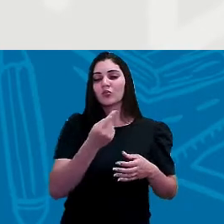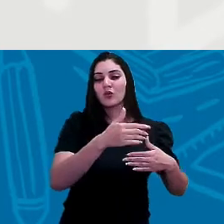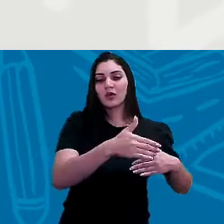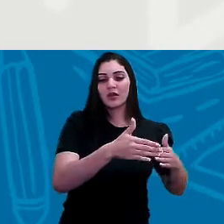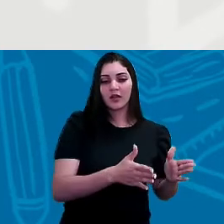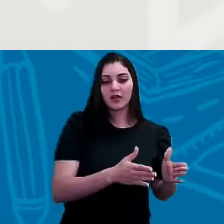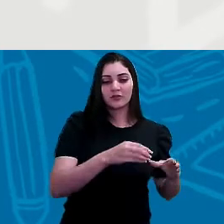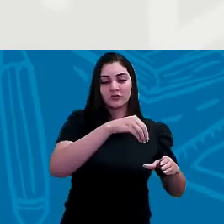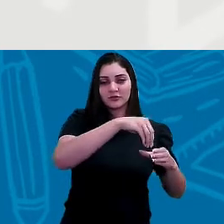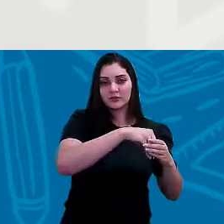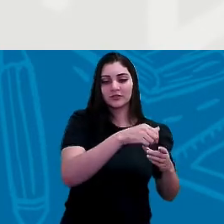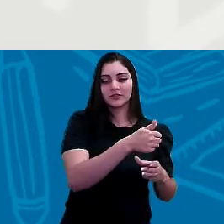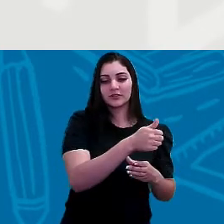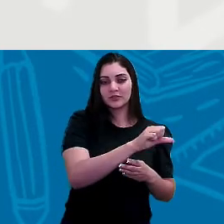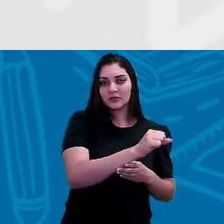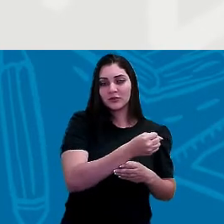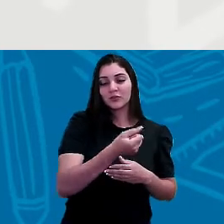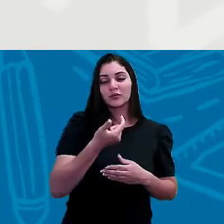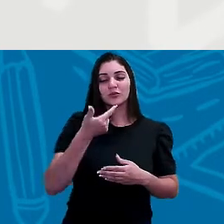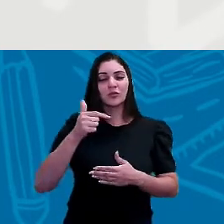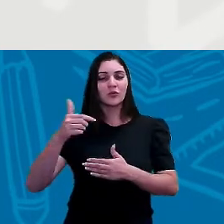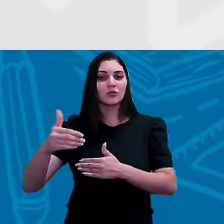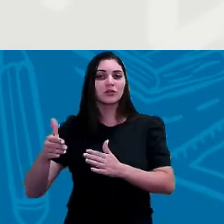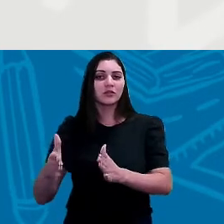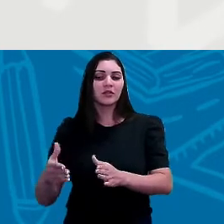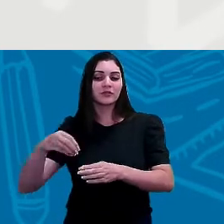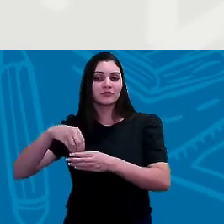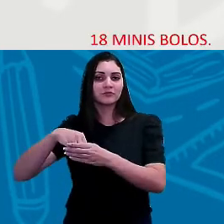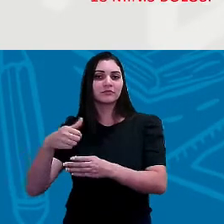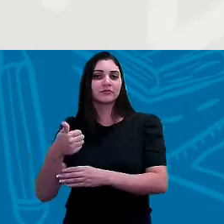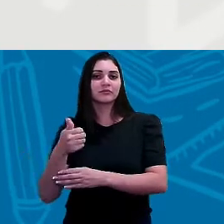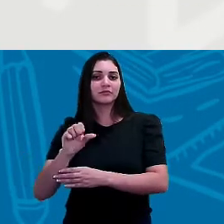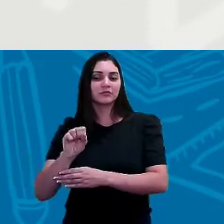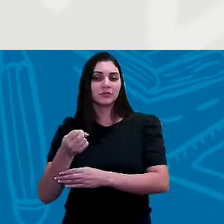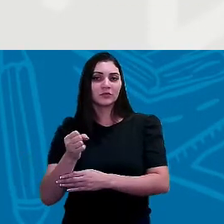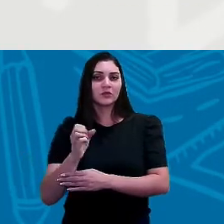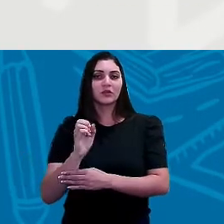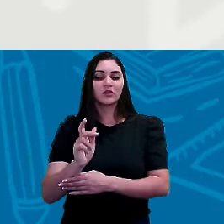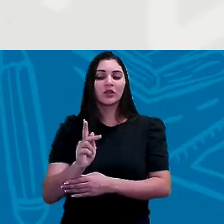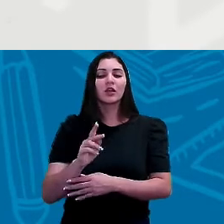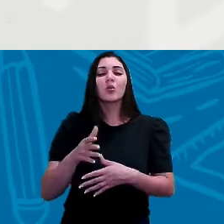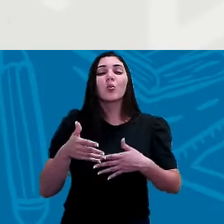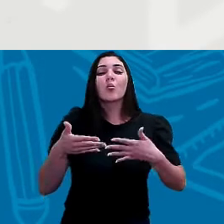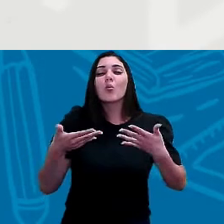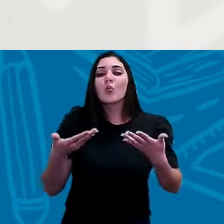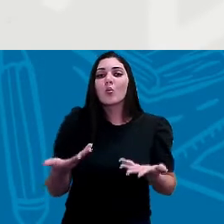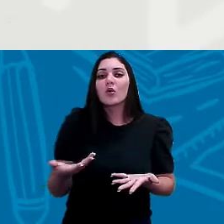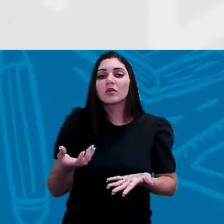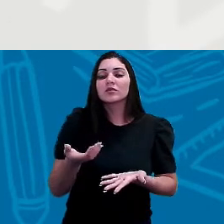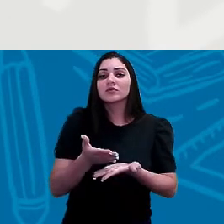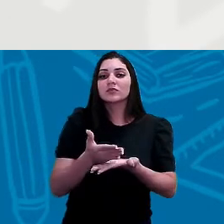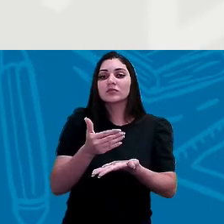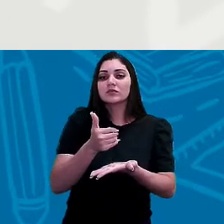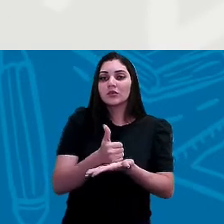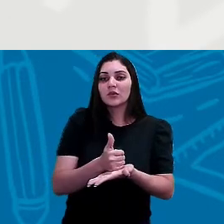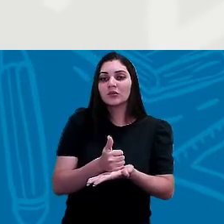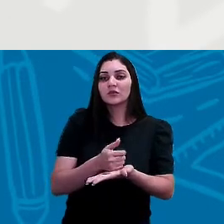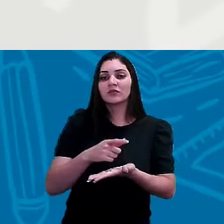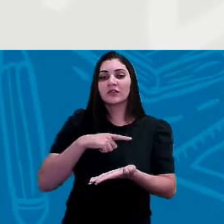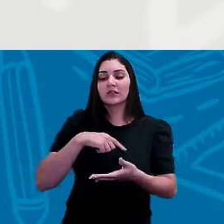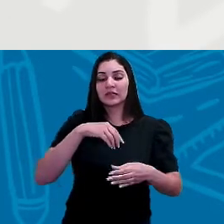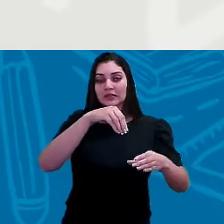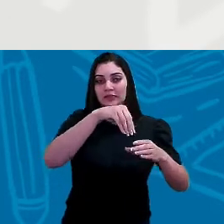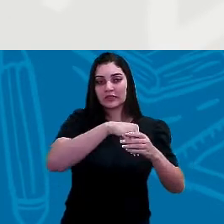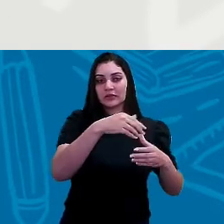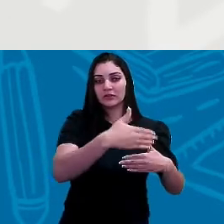pego outra caixa e boto 18, tá bom? E aí, quantos bolos ficarão em cada caixa? 18